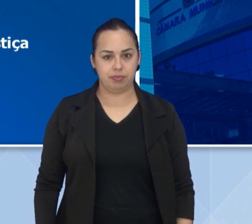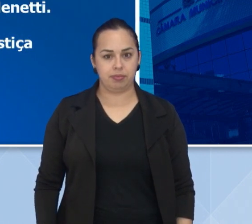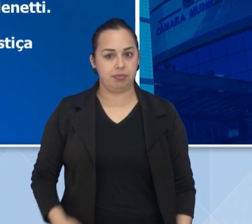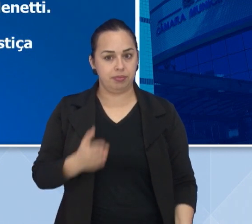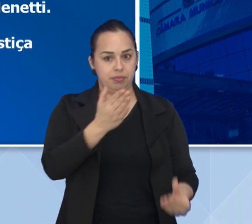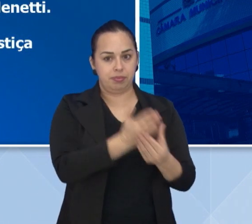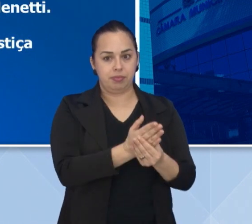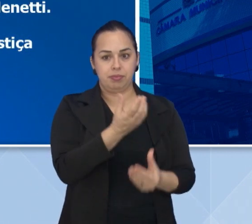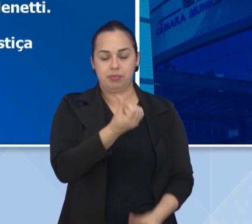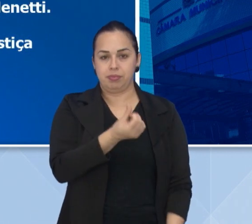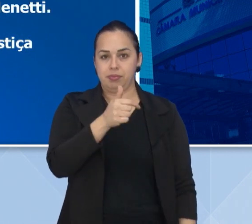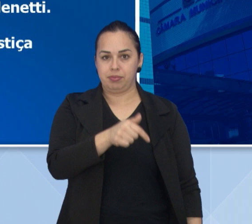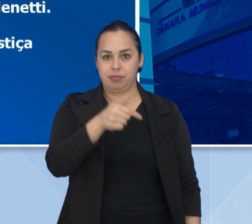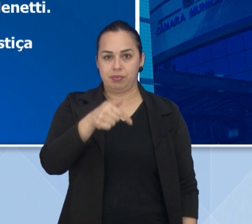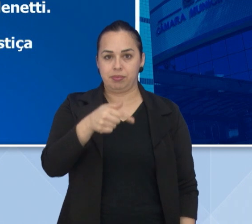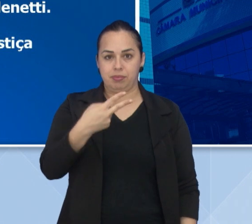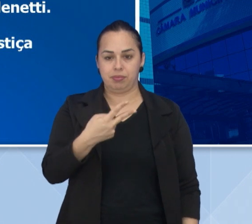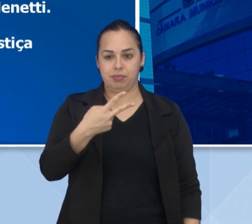Processo número